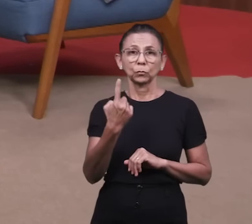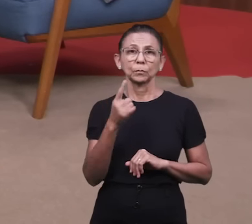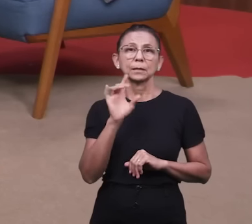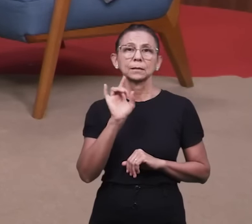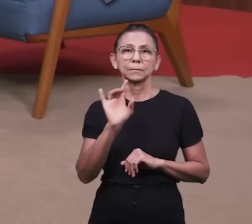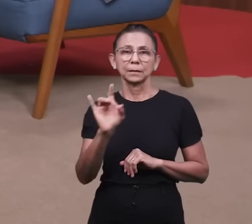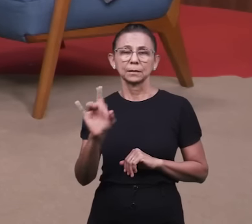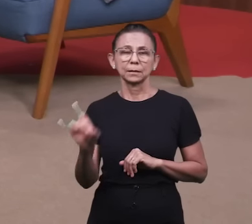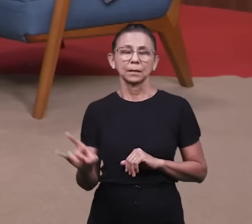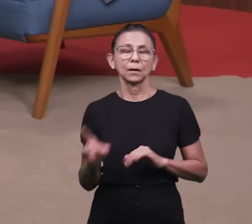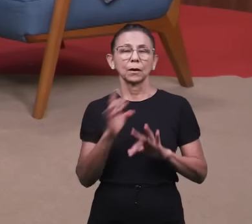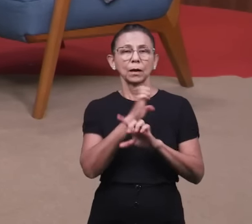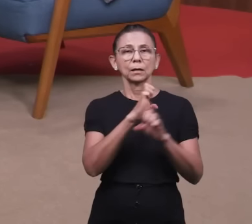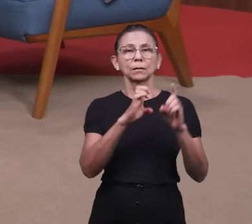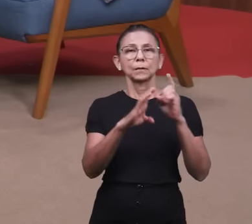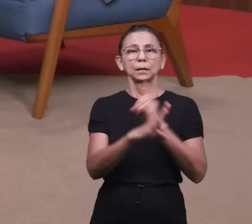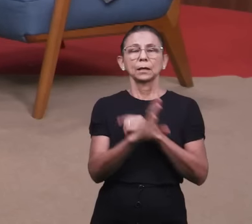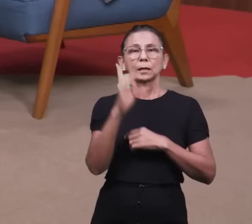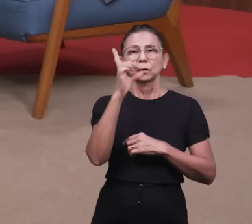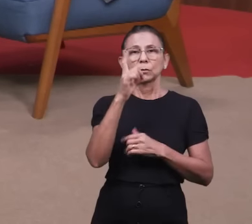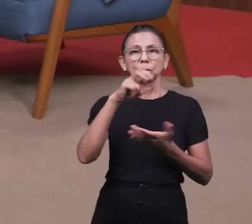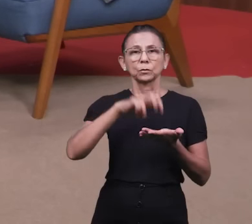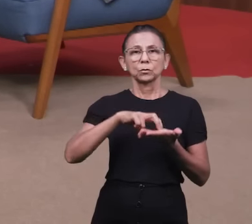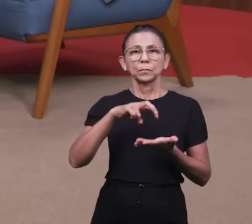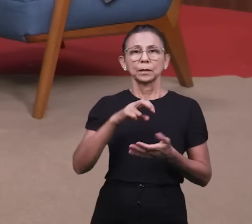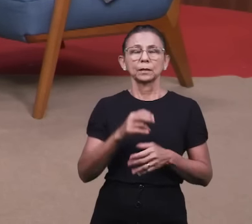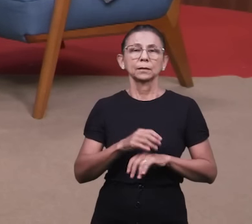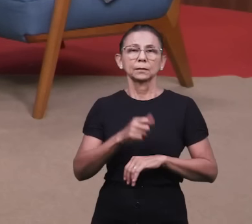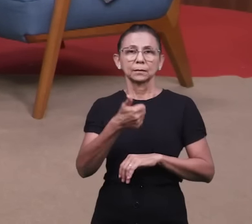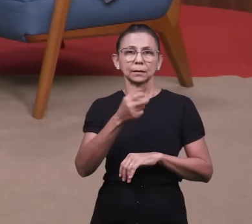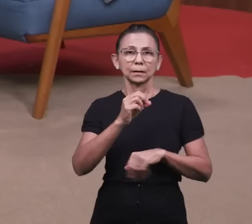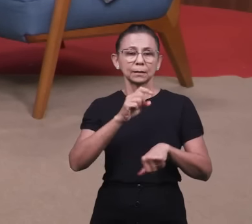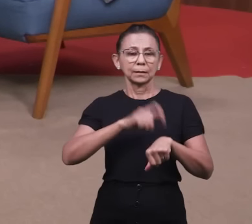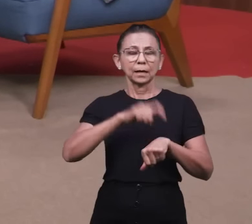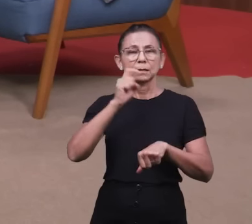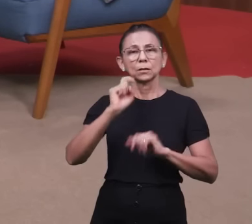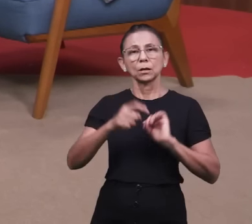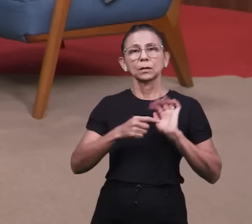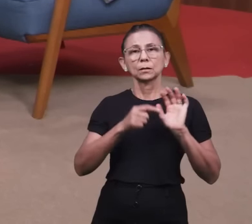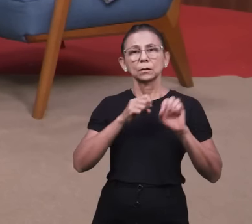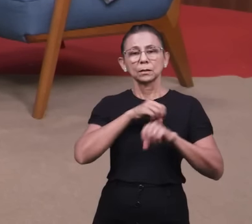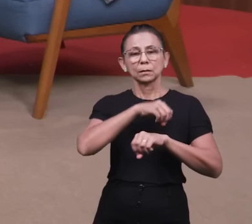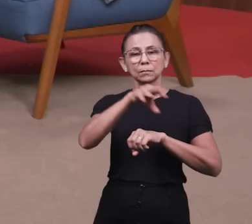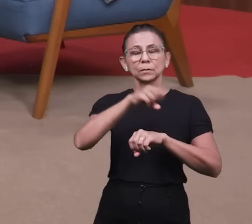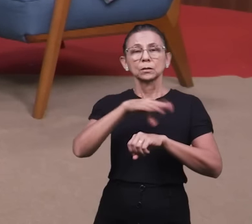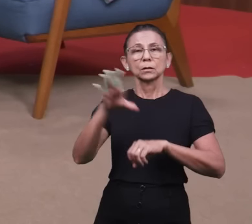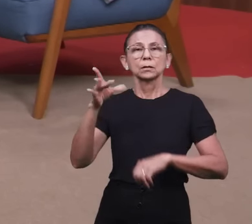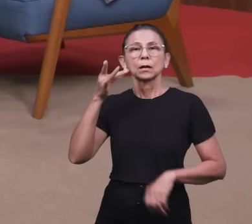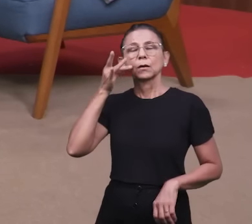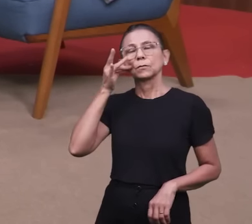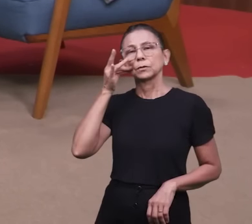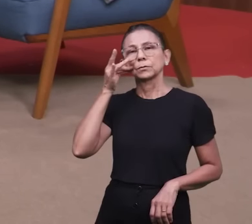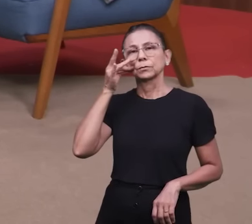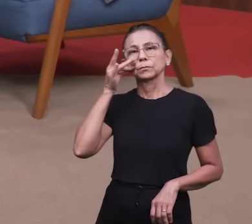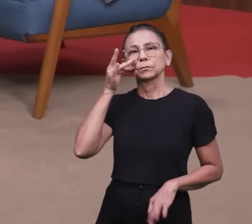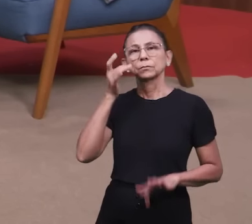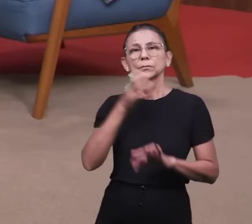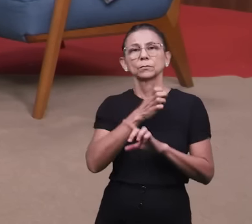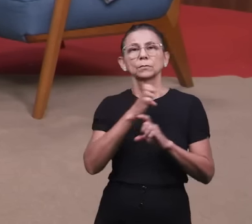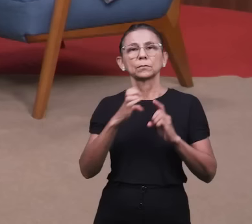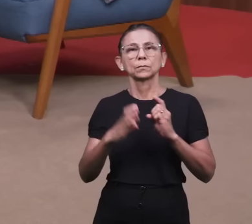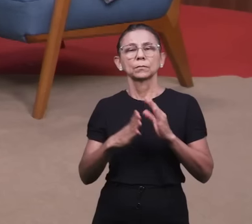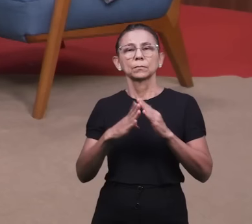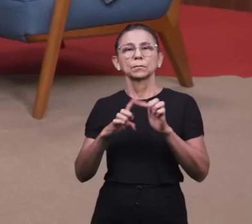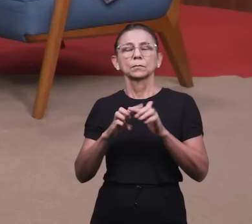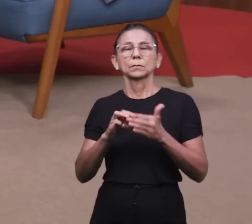dominical todos os domingos as 10 horas da manhã em ponto nós postamos aqui nós transmitimos ao vivo a escola bíblica